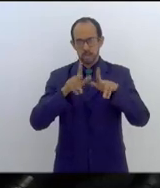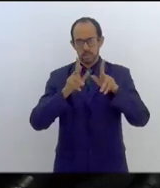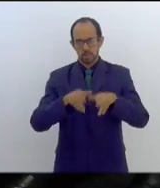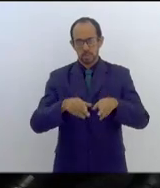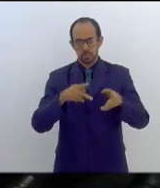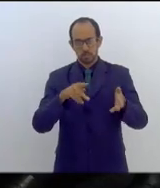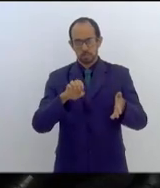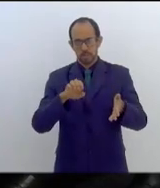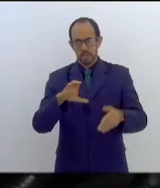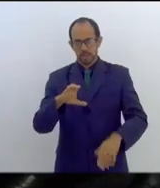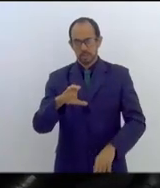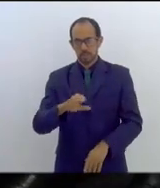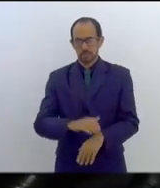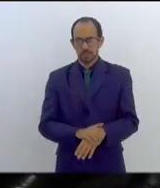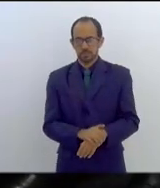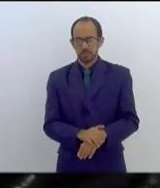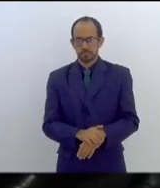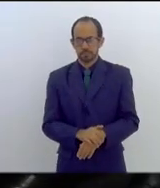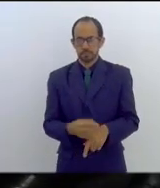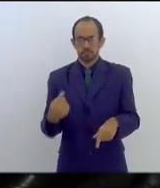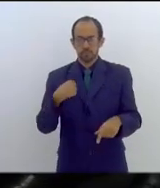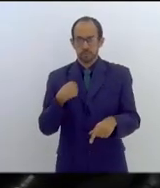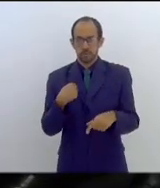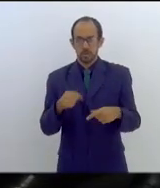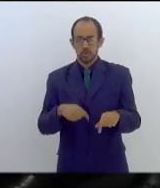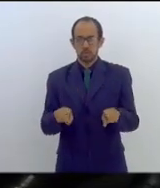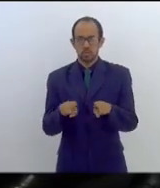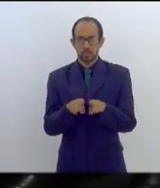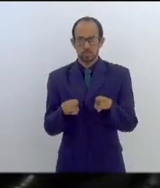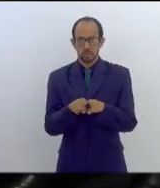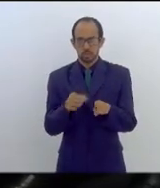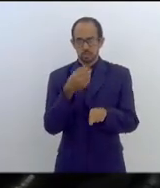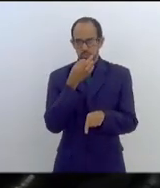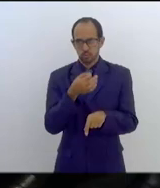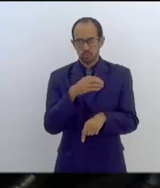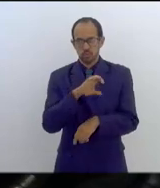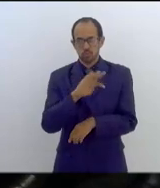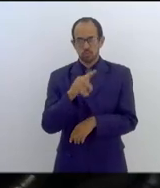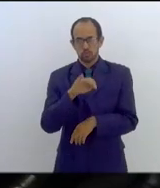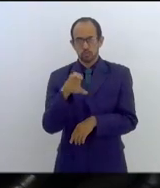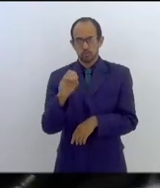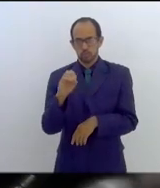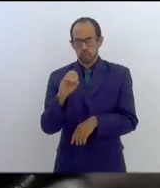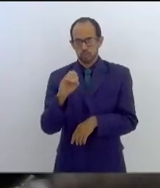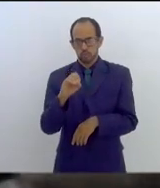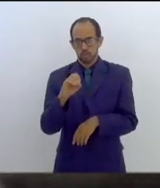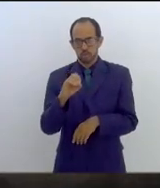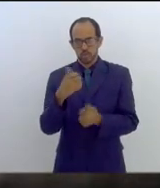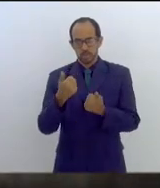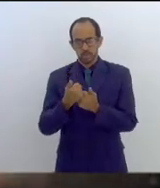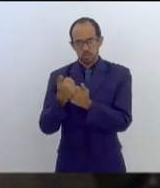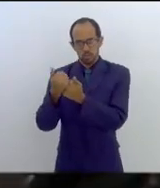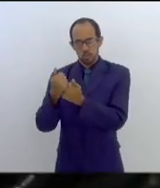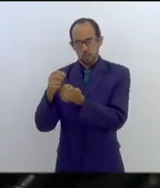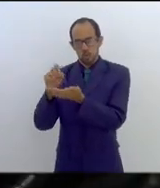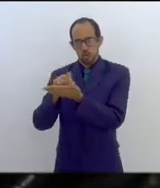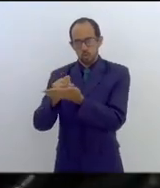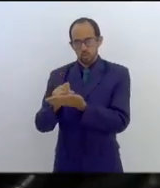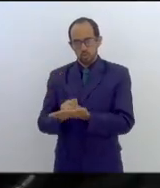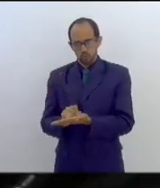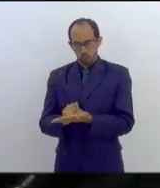PEC. Eu, inclusive, vou sugerir ao Chico Machado que ele seja coautor desta